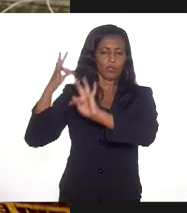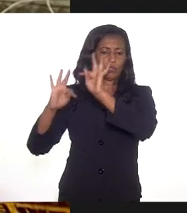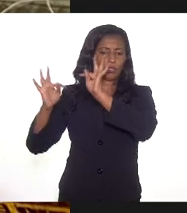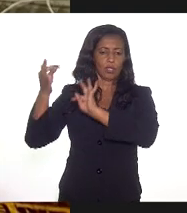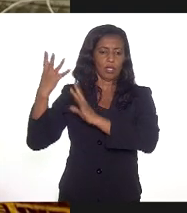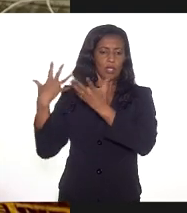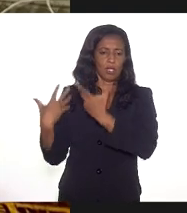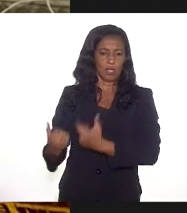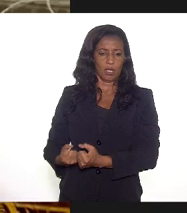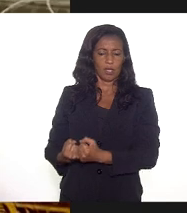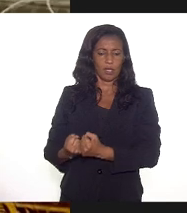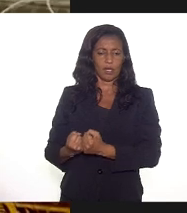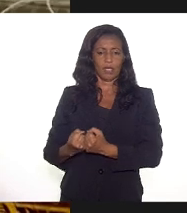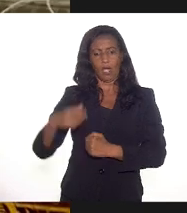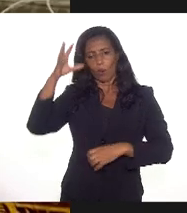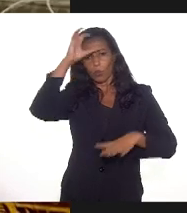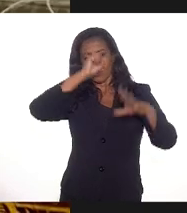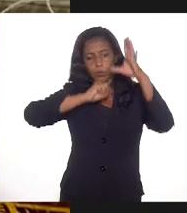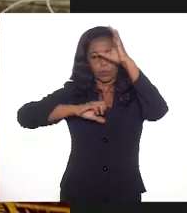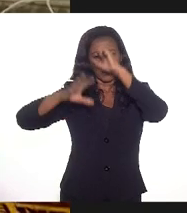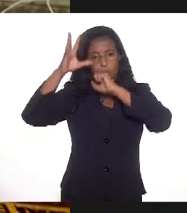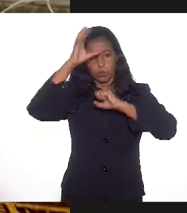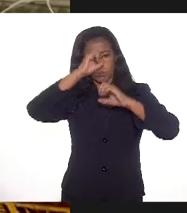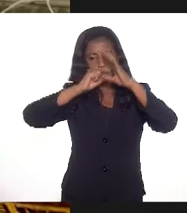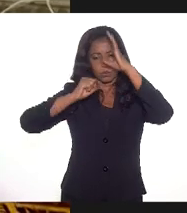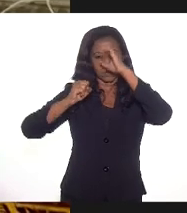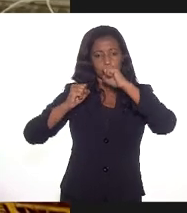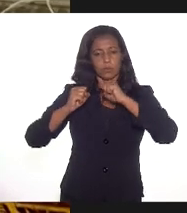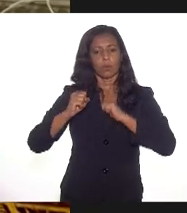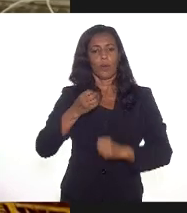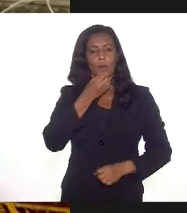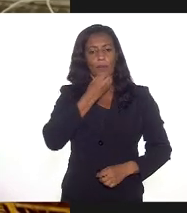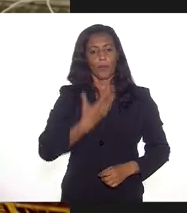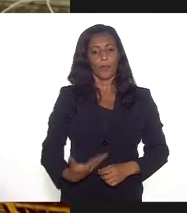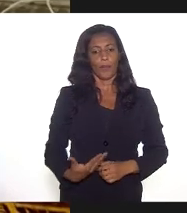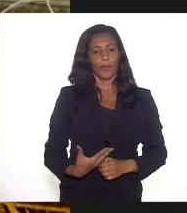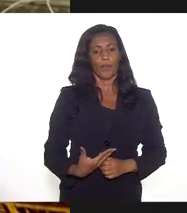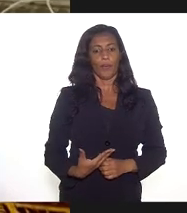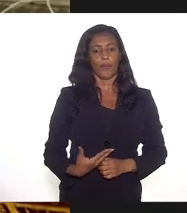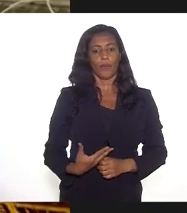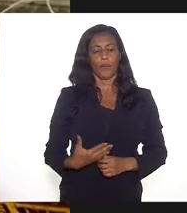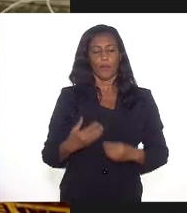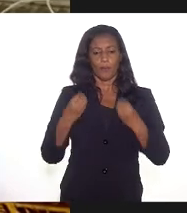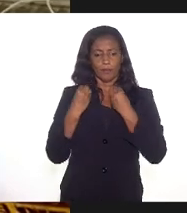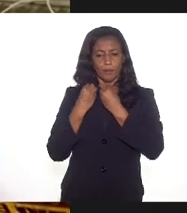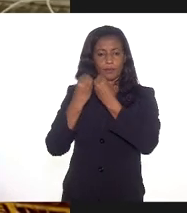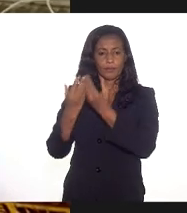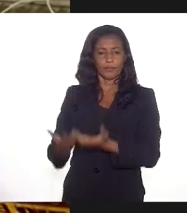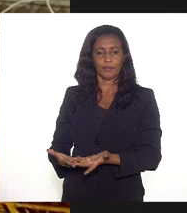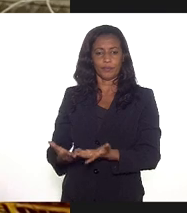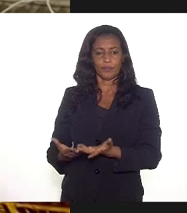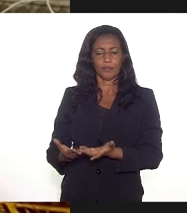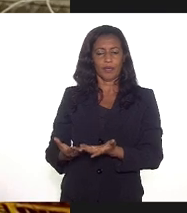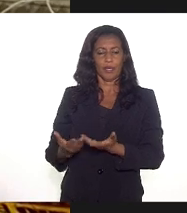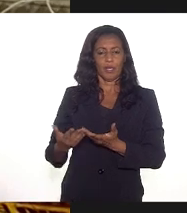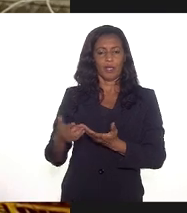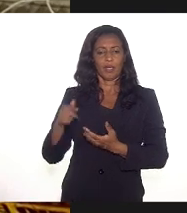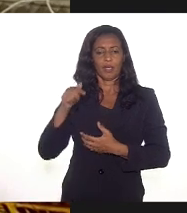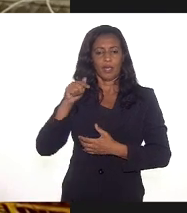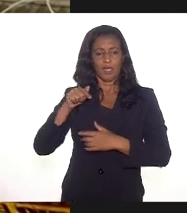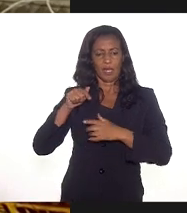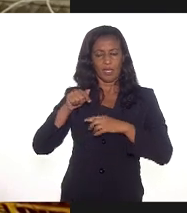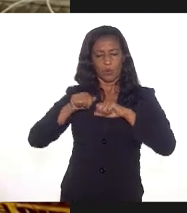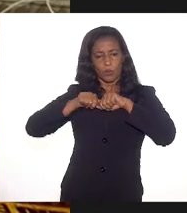permitir uma curva de aprendizado robusta e consistente para a disseminação desta ferramenta em